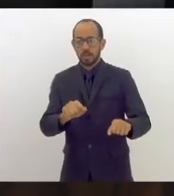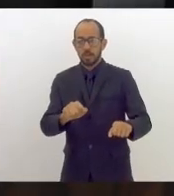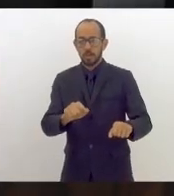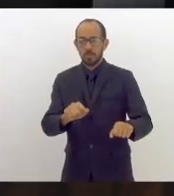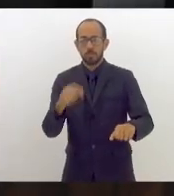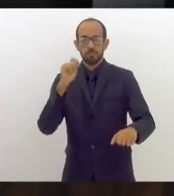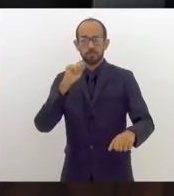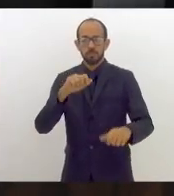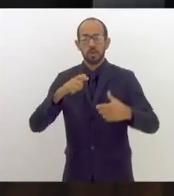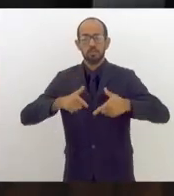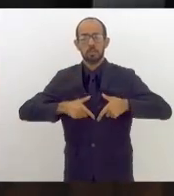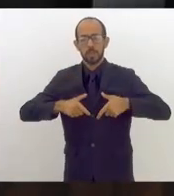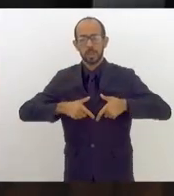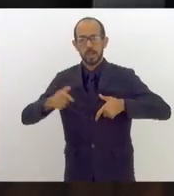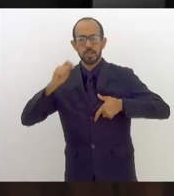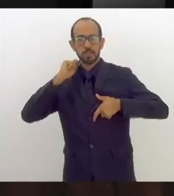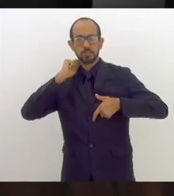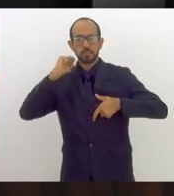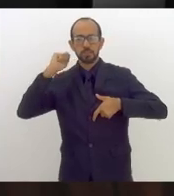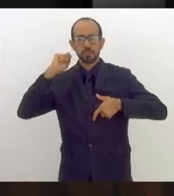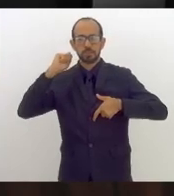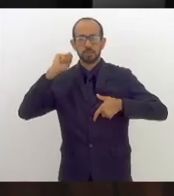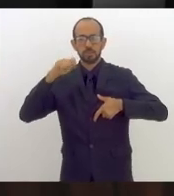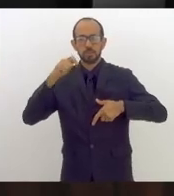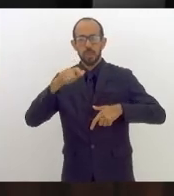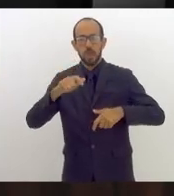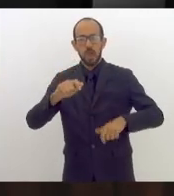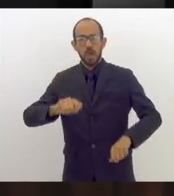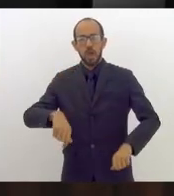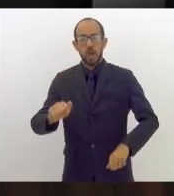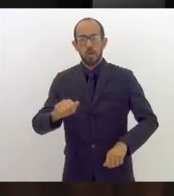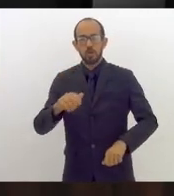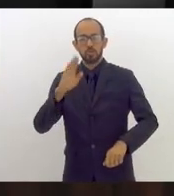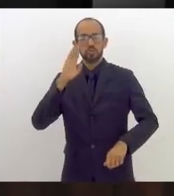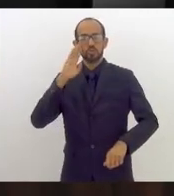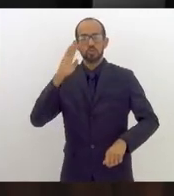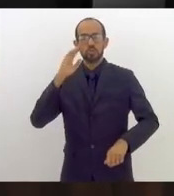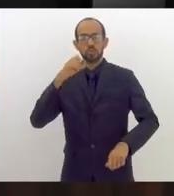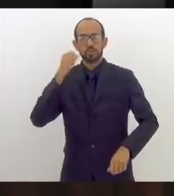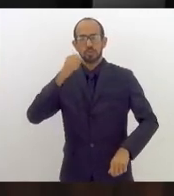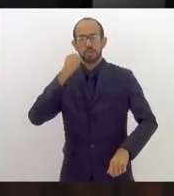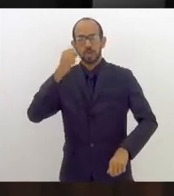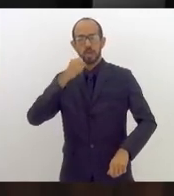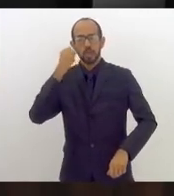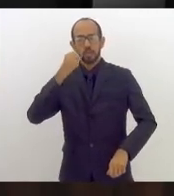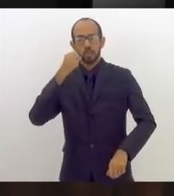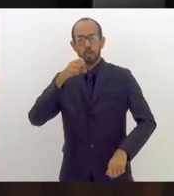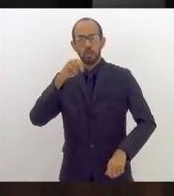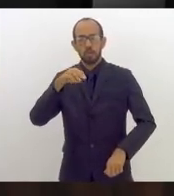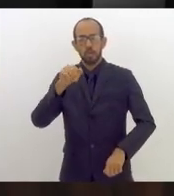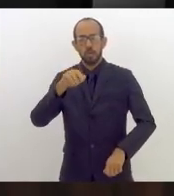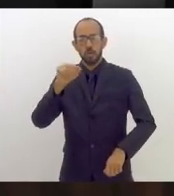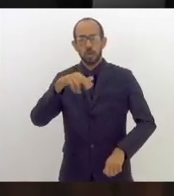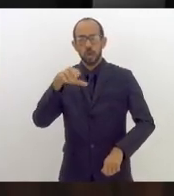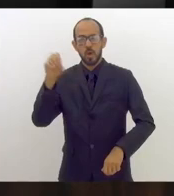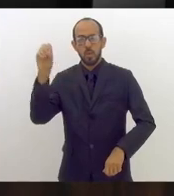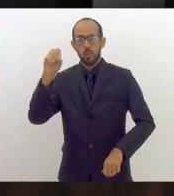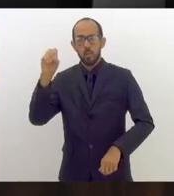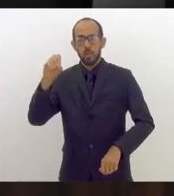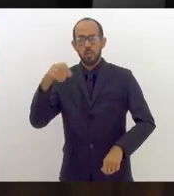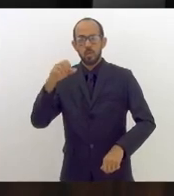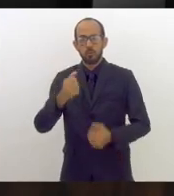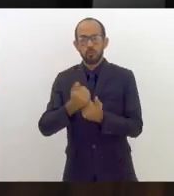a Tiradentes homenagem ao nosso general Mourão Senador eleito pelo Rio Grande do Sul vice-presidente da República